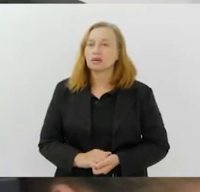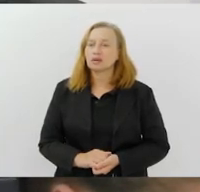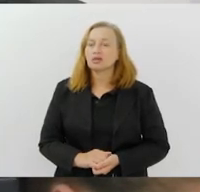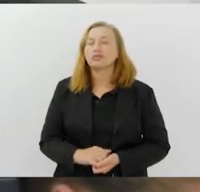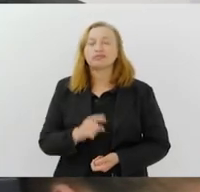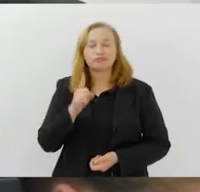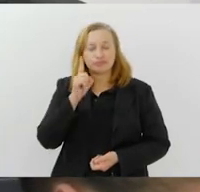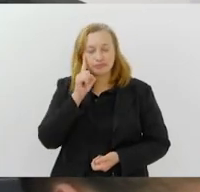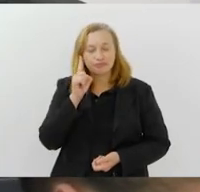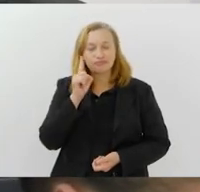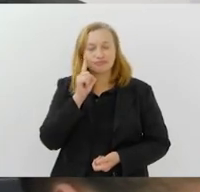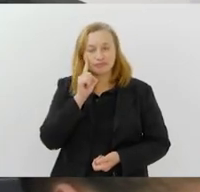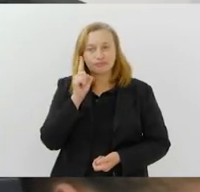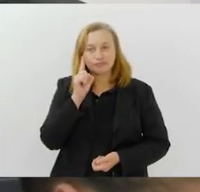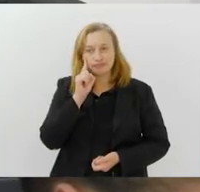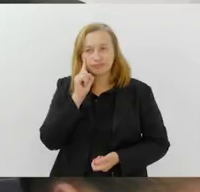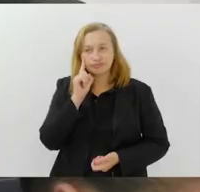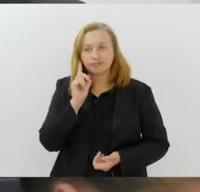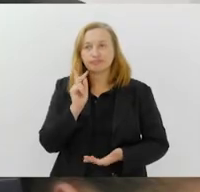diariamente